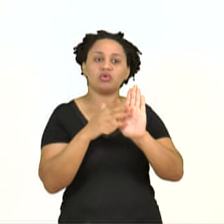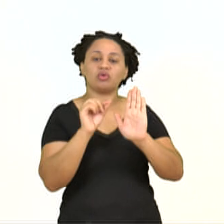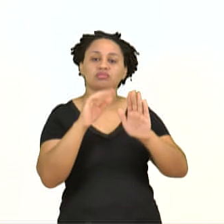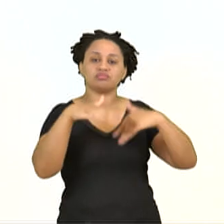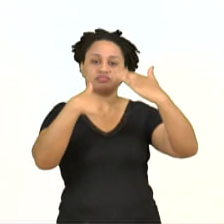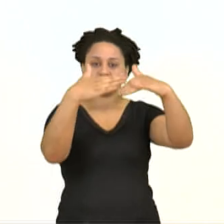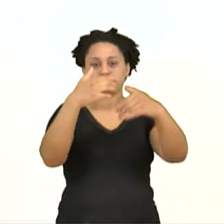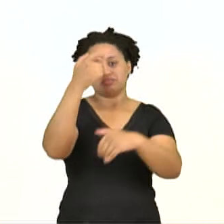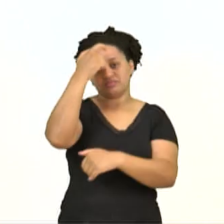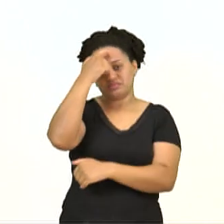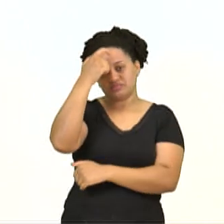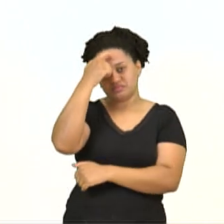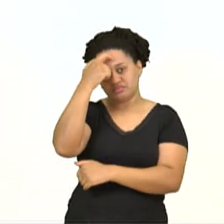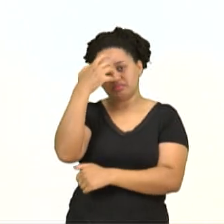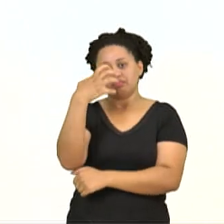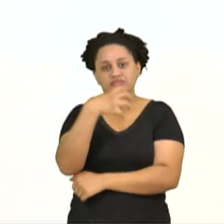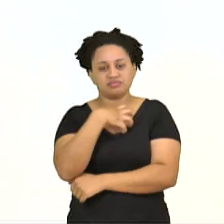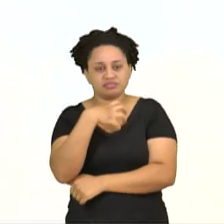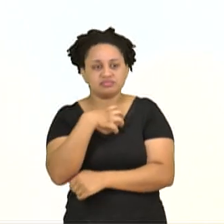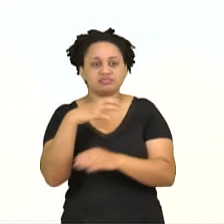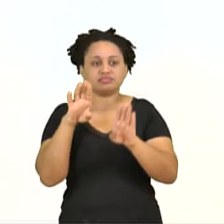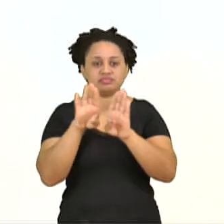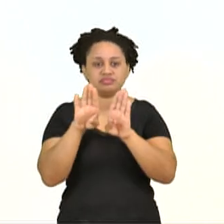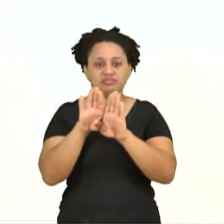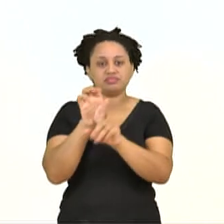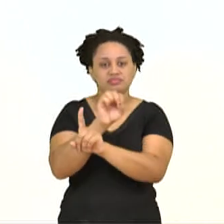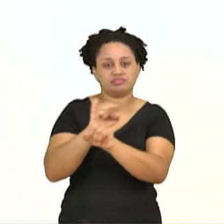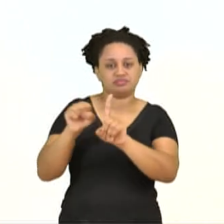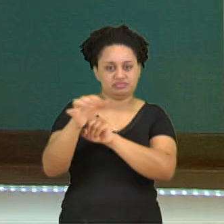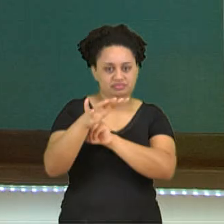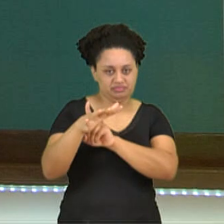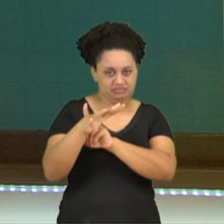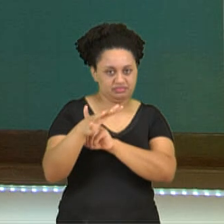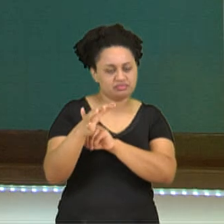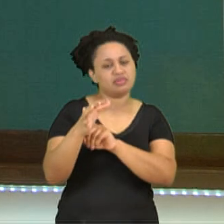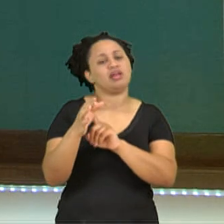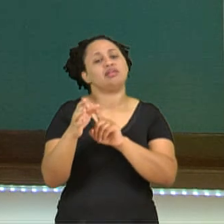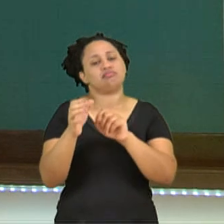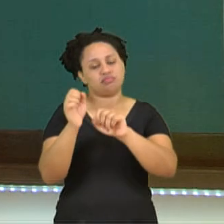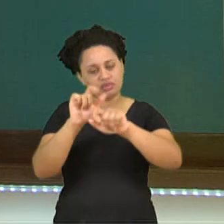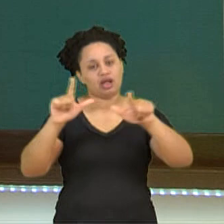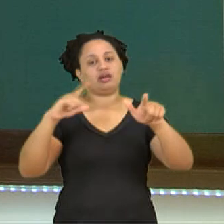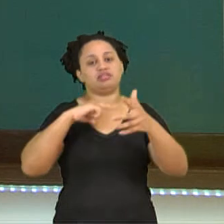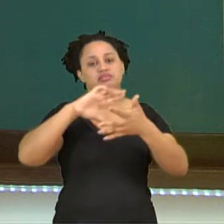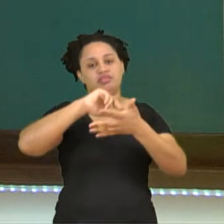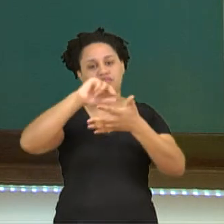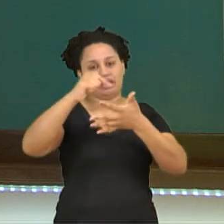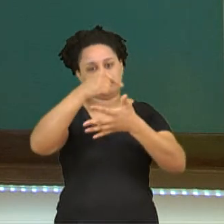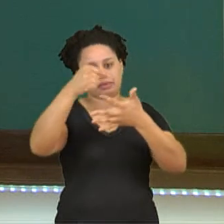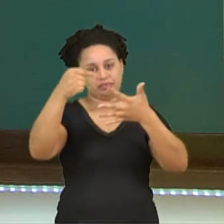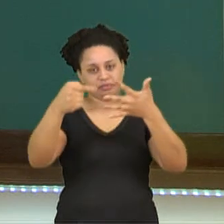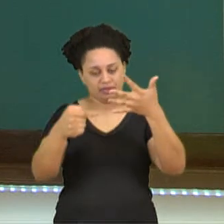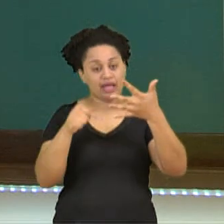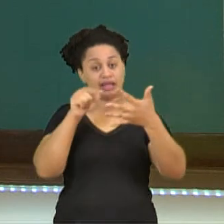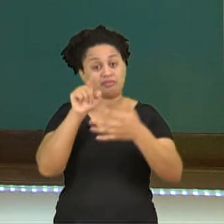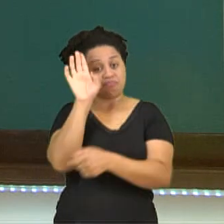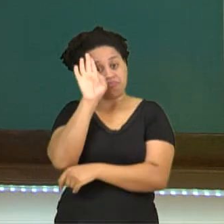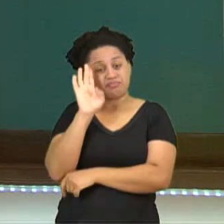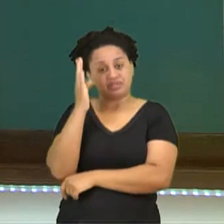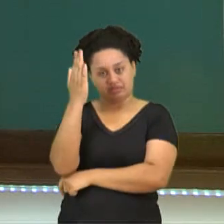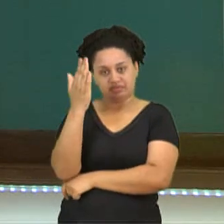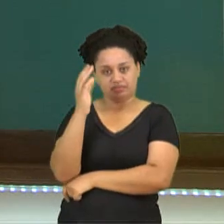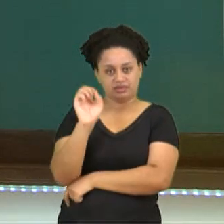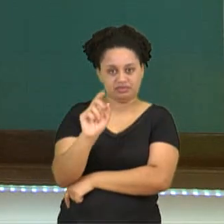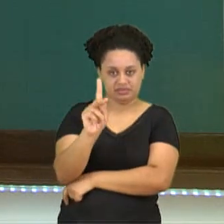proporciona o desenvolvimento cognitivo, afetivo e social, certo? Claro que existe outros benefícios. Esse é o principal,